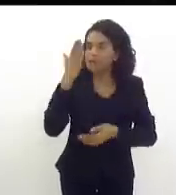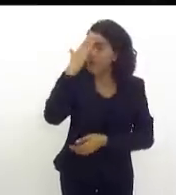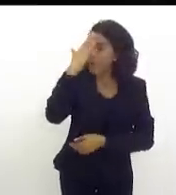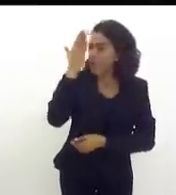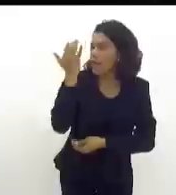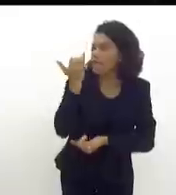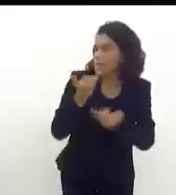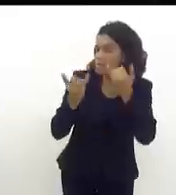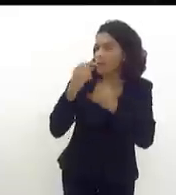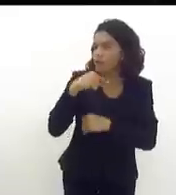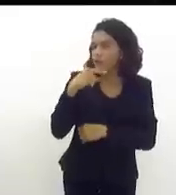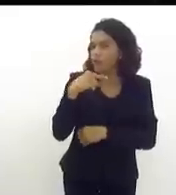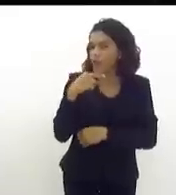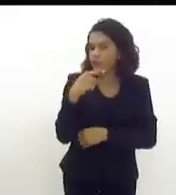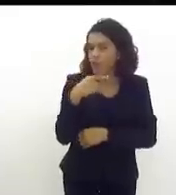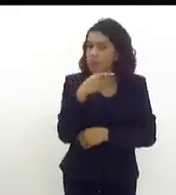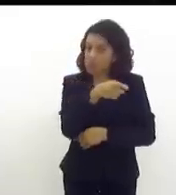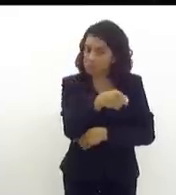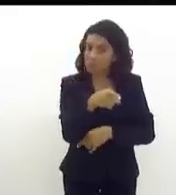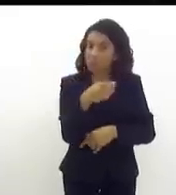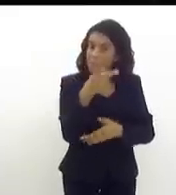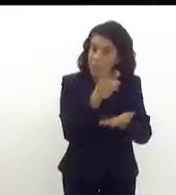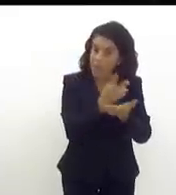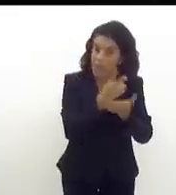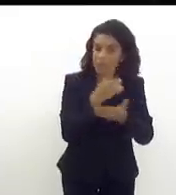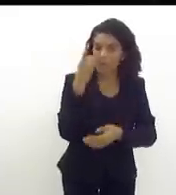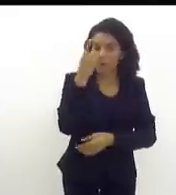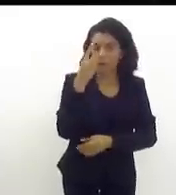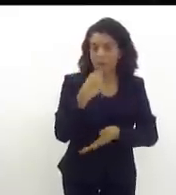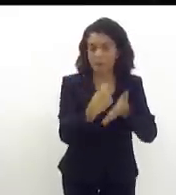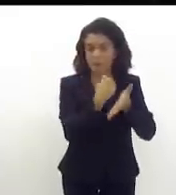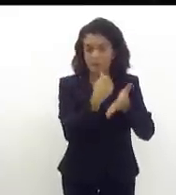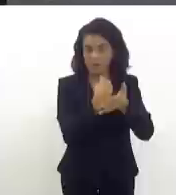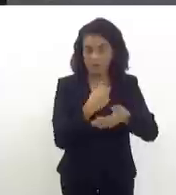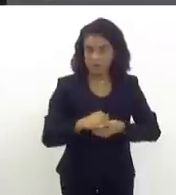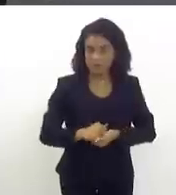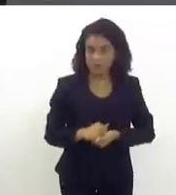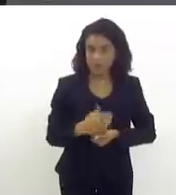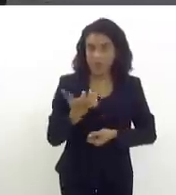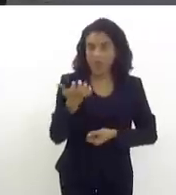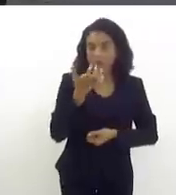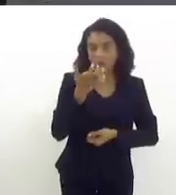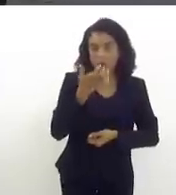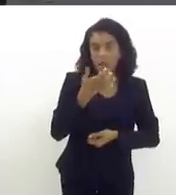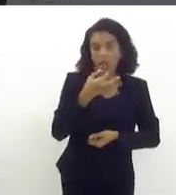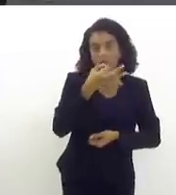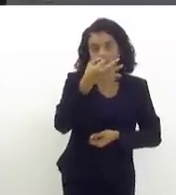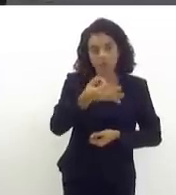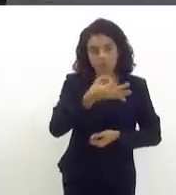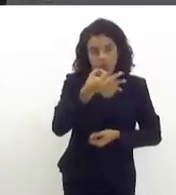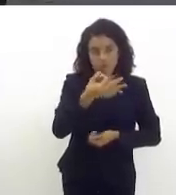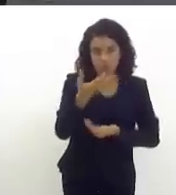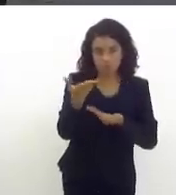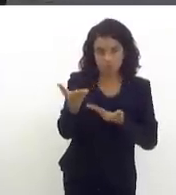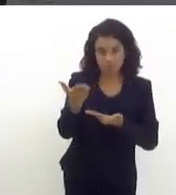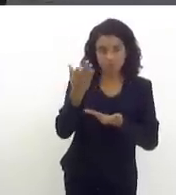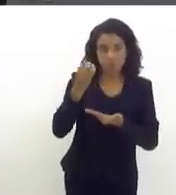vossa excelência está questionando aqui criar só deixar com sugestão excelência